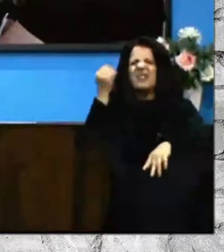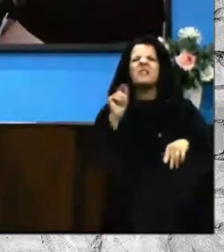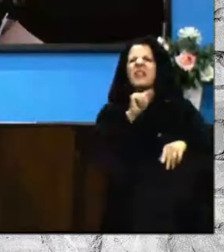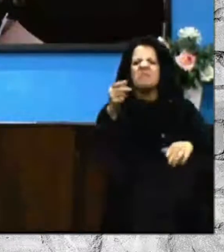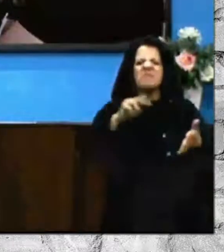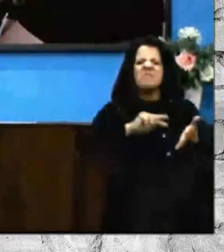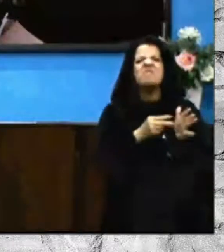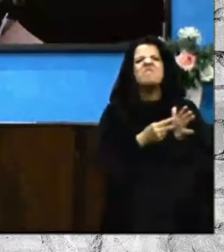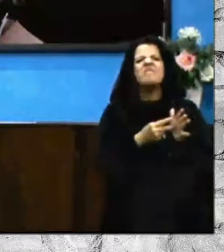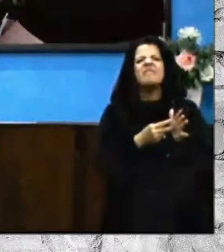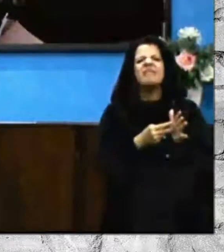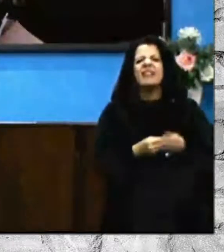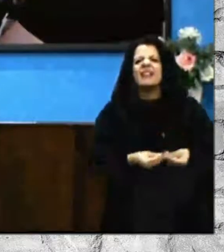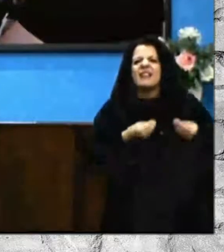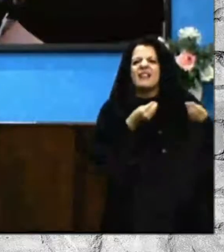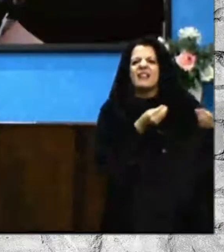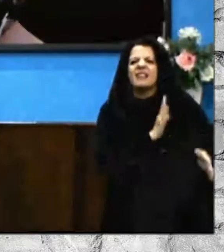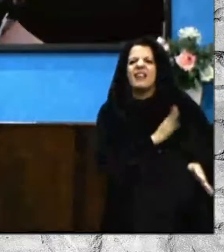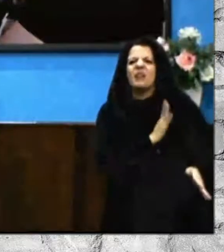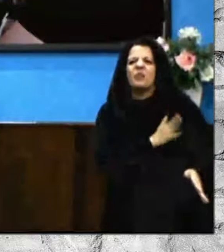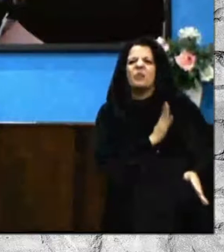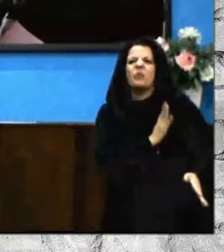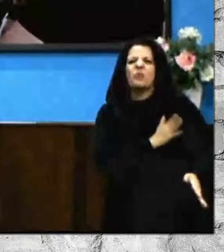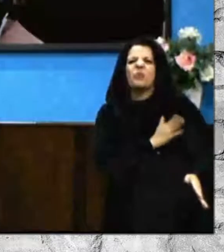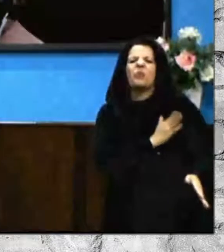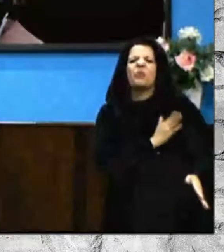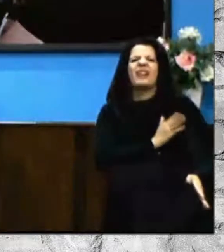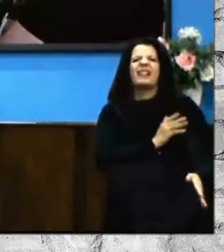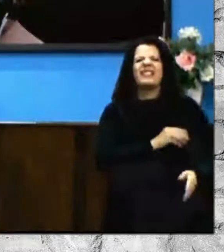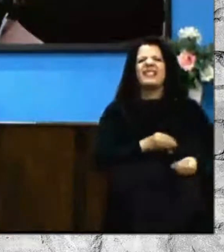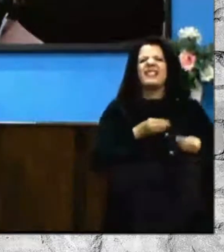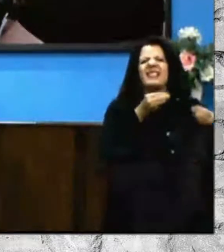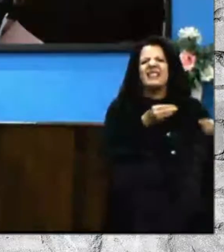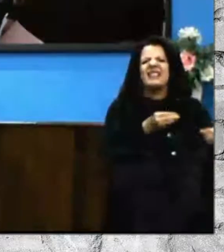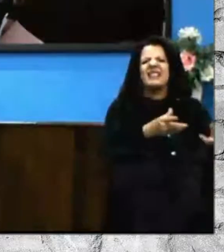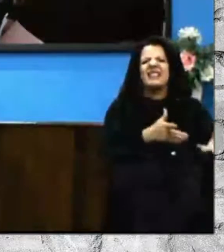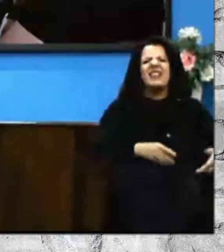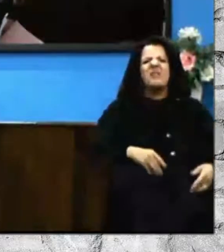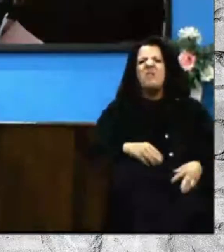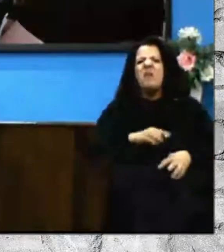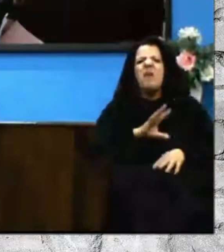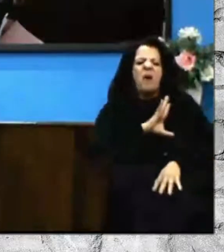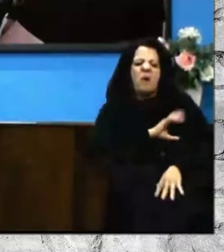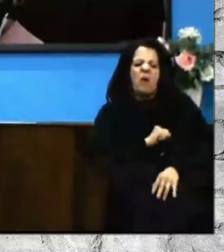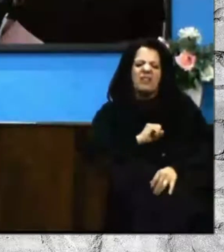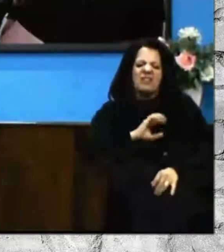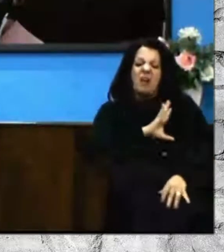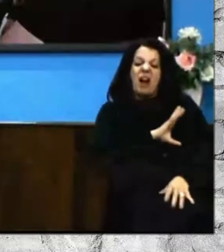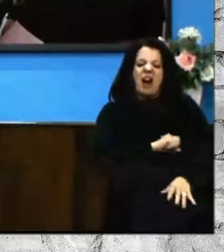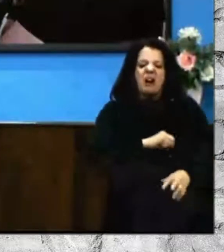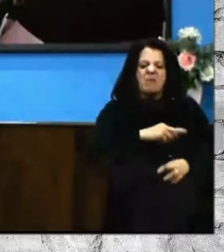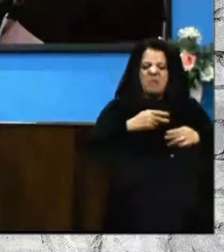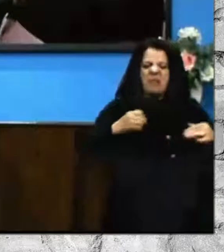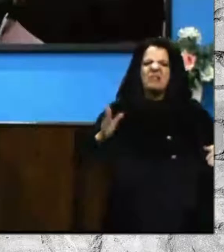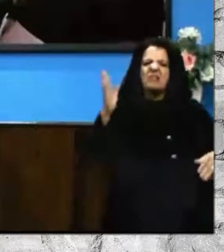e mentirosas do diabo, deleitam-se nas bolotas dos porcos oferecidas pelo enganador, dobram-se diante do reino